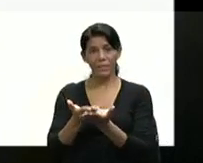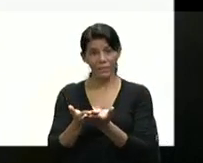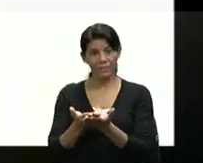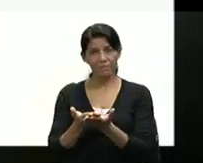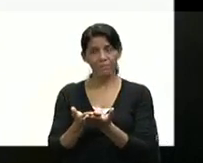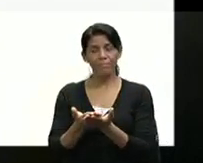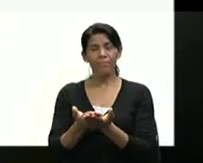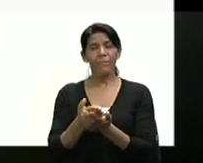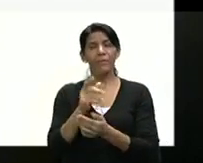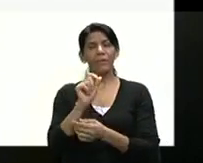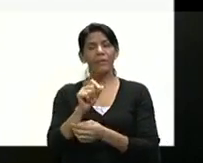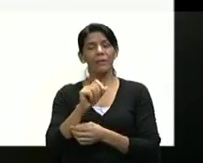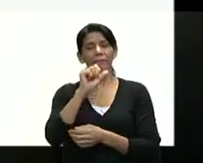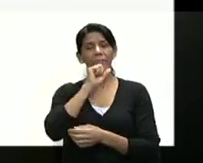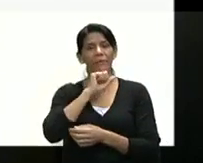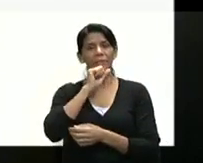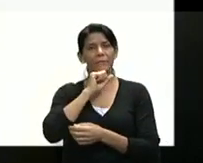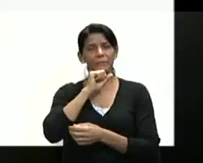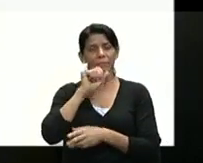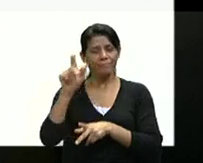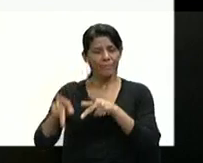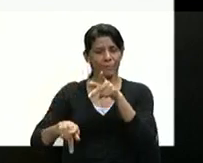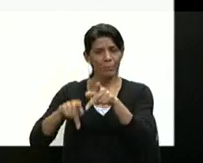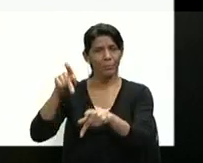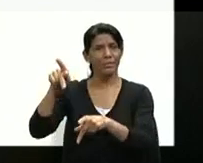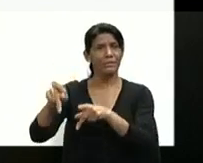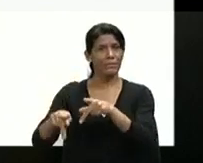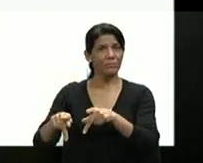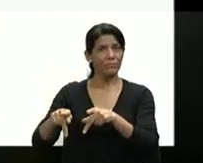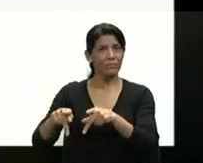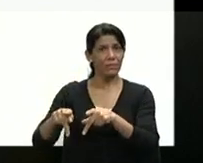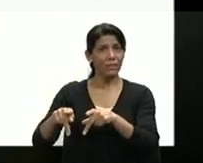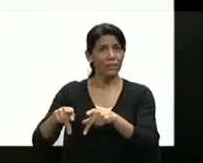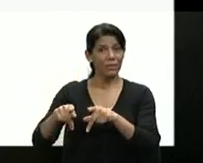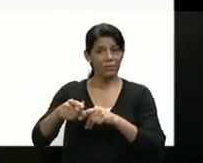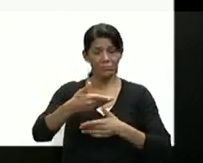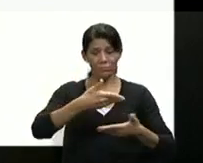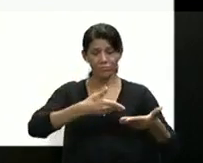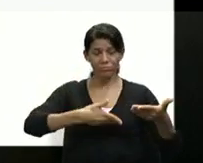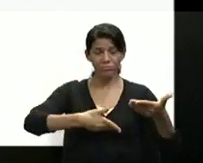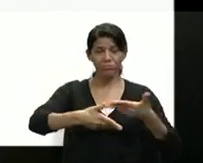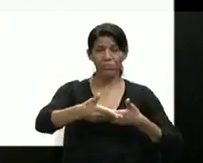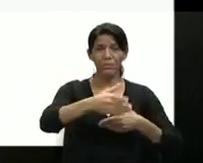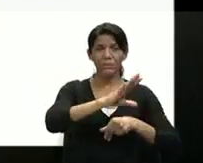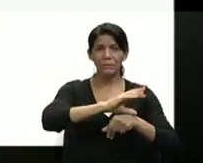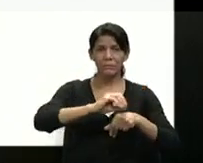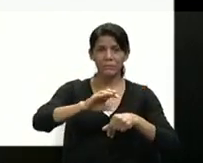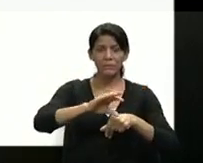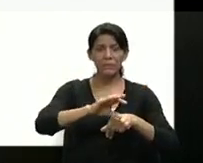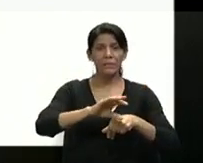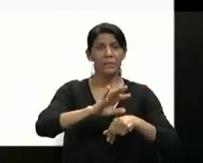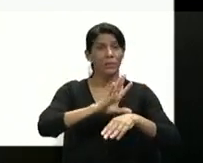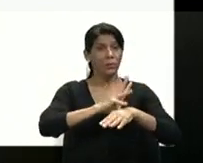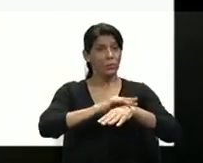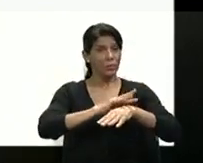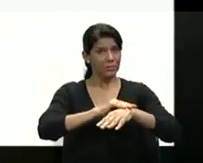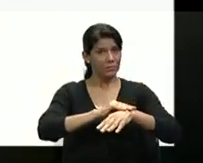né, que o envelhecimento populacional e a transição epidemiológica são dois termos que